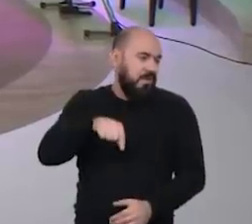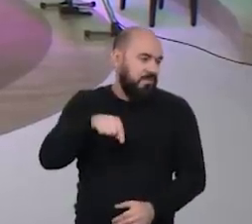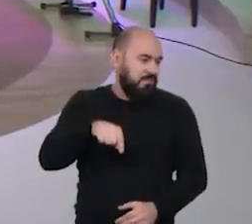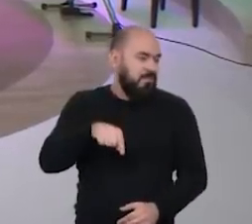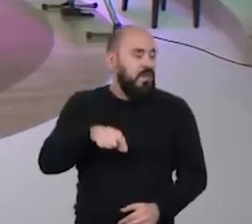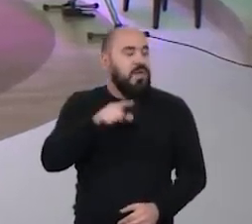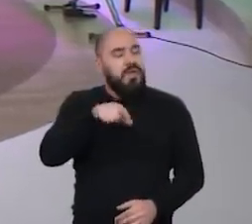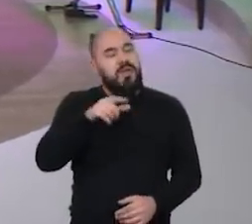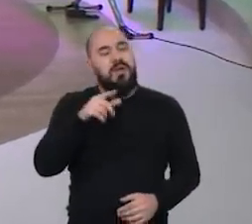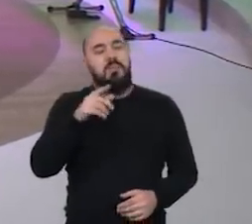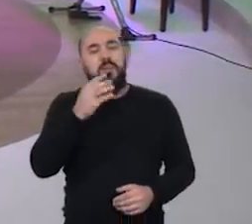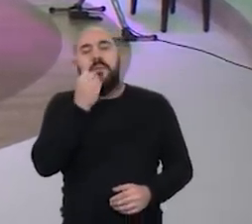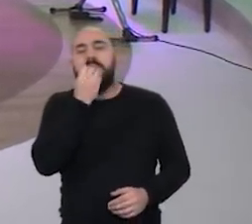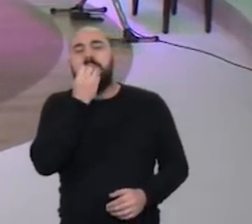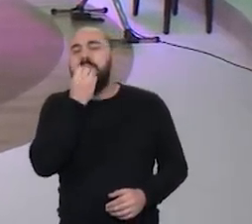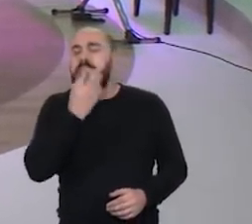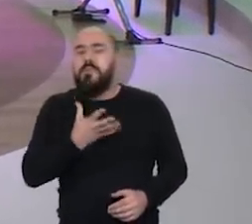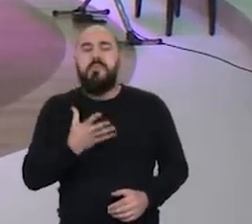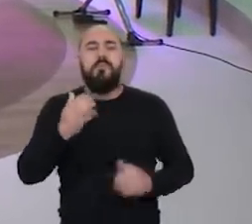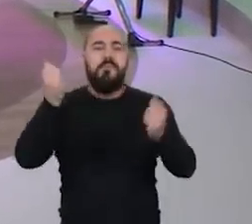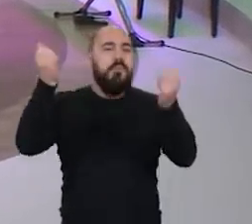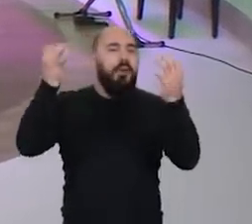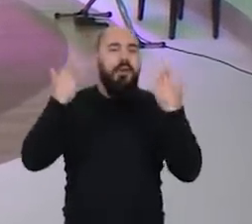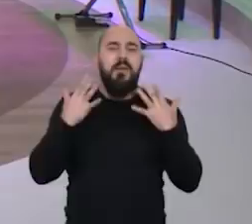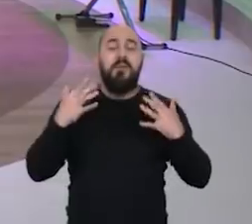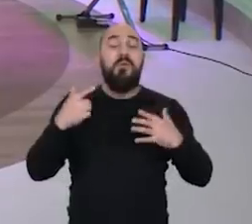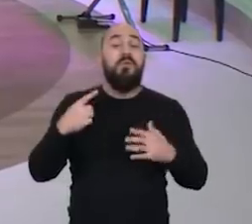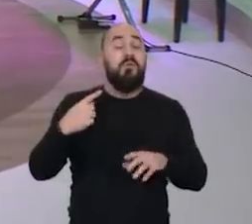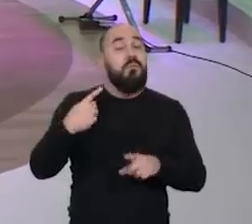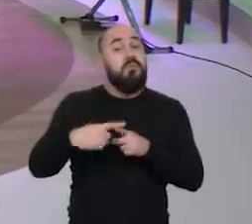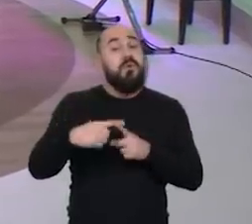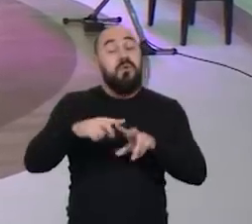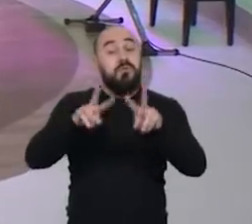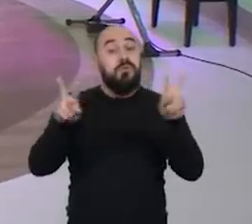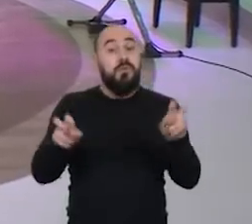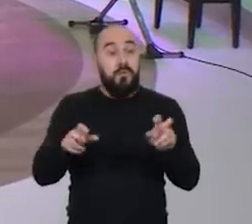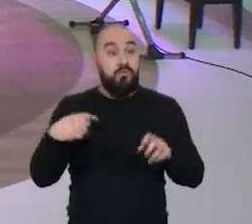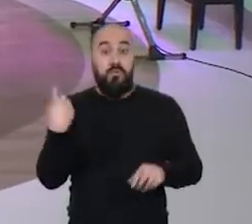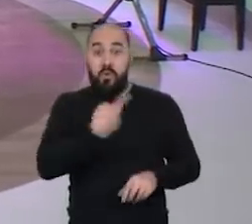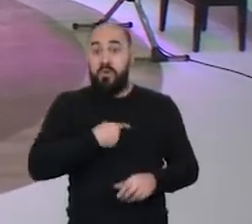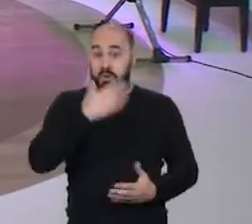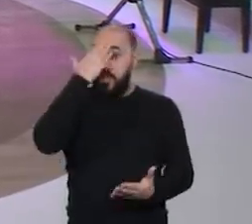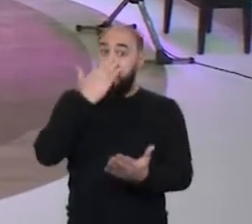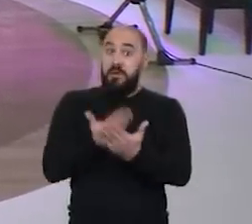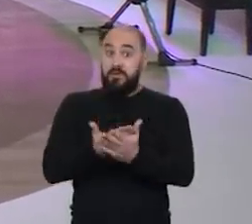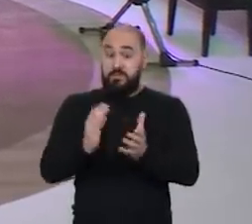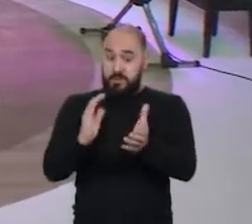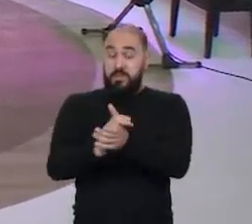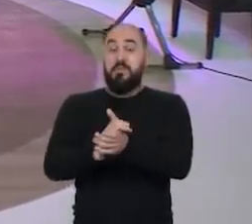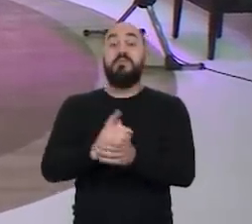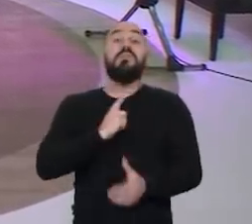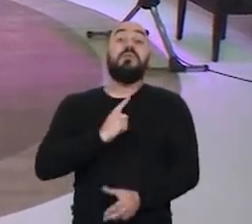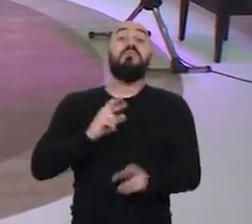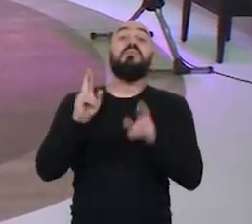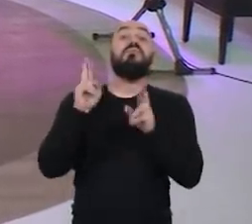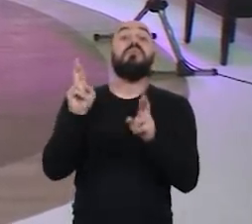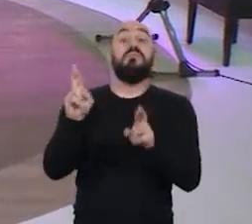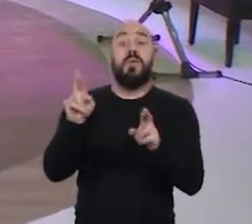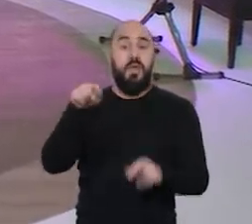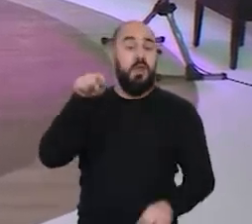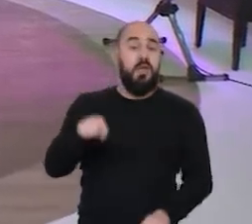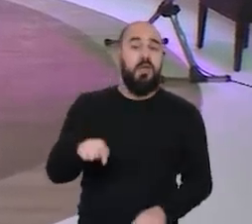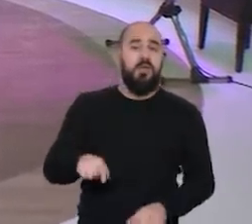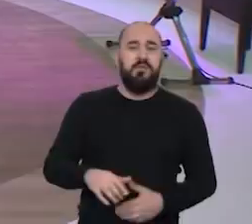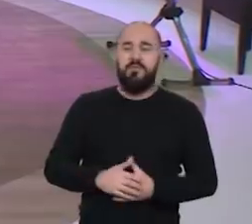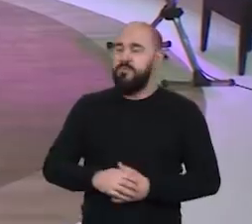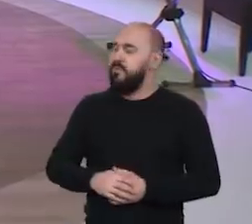é uma bênção o tema de hoje, porque é uma questão mundial. Nós acreditamos no casamento e nós temos um olhar de esperança. Sem dúvidas